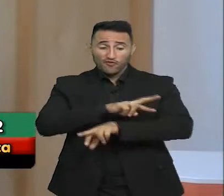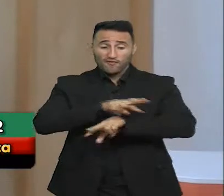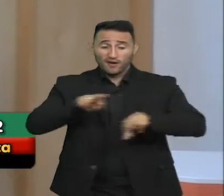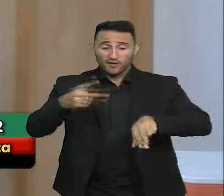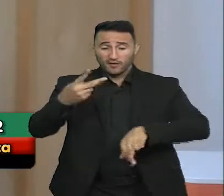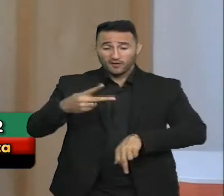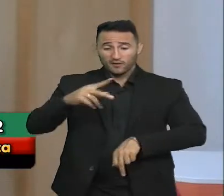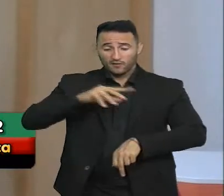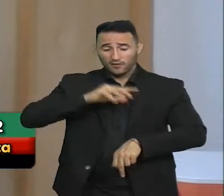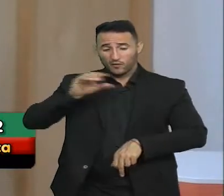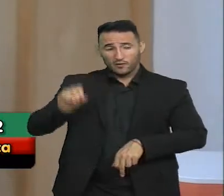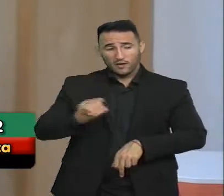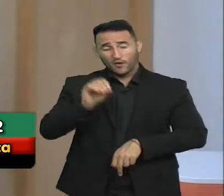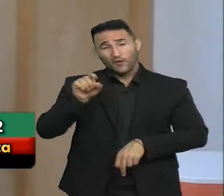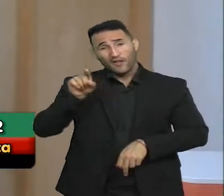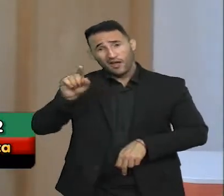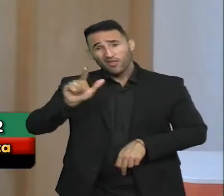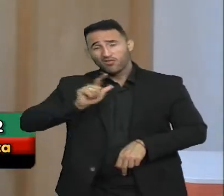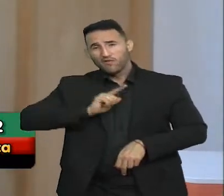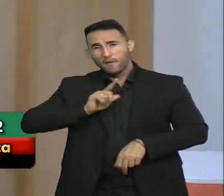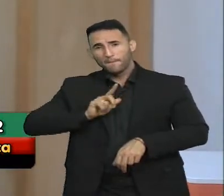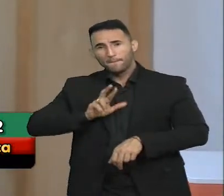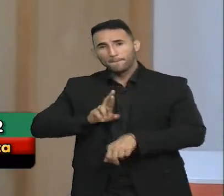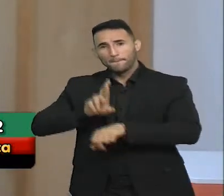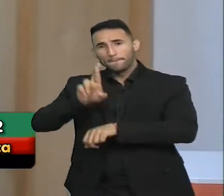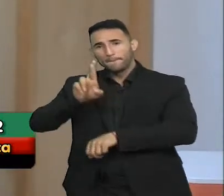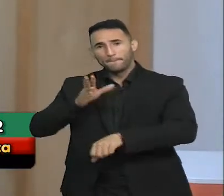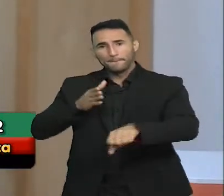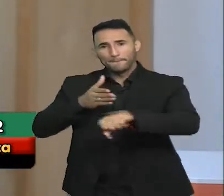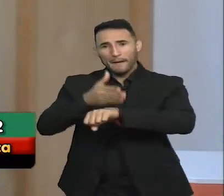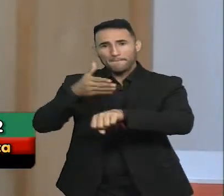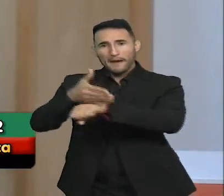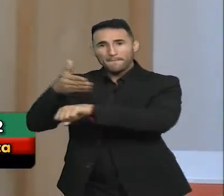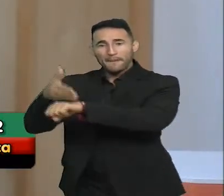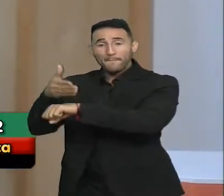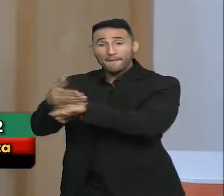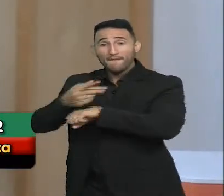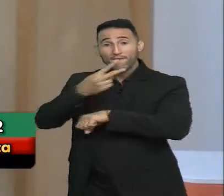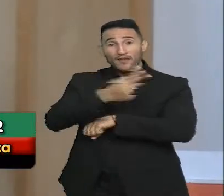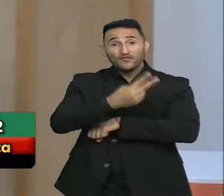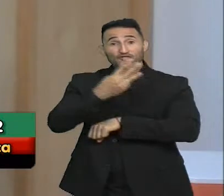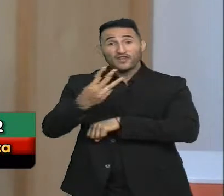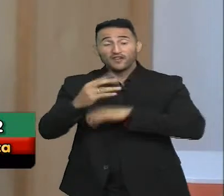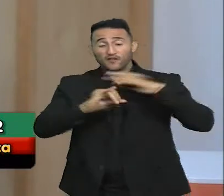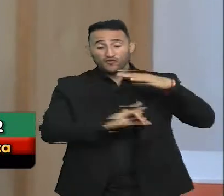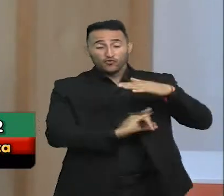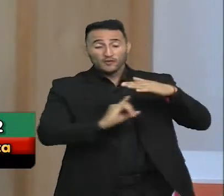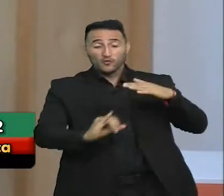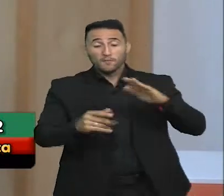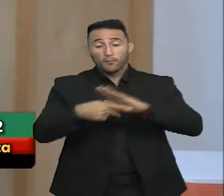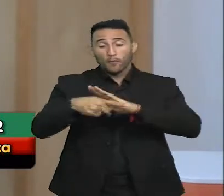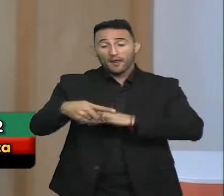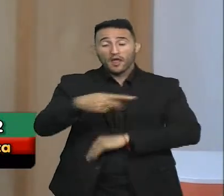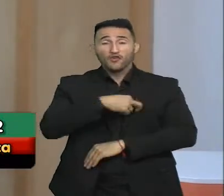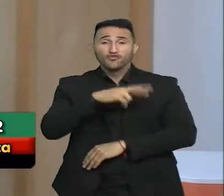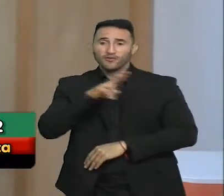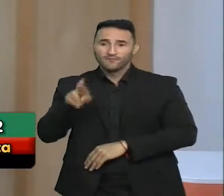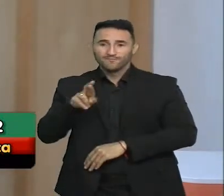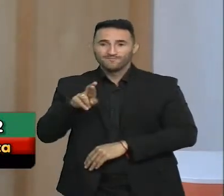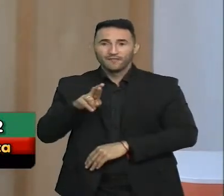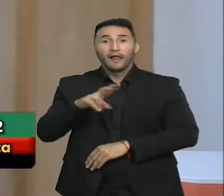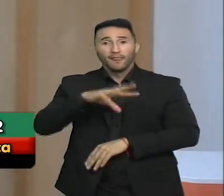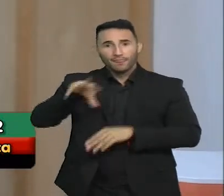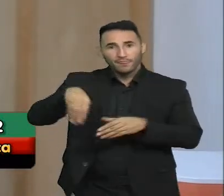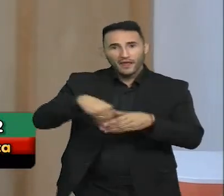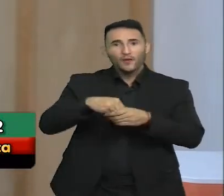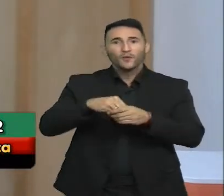Osasco, onde nós tivemos a presença de mais de 23 instituições religiosas dentro da